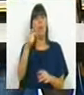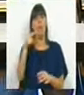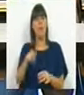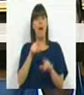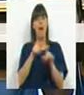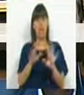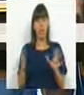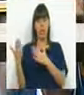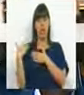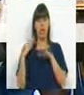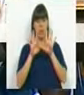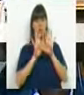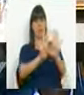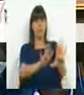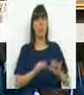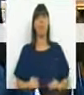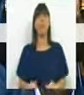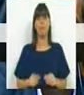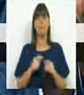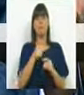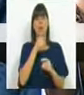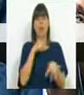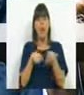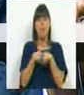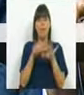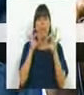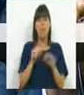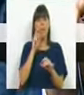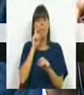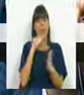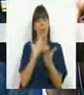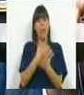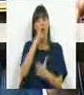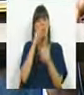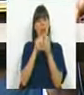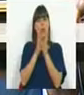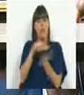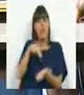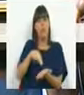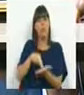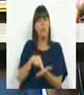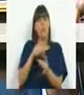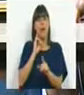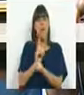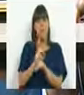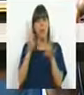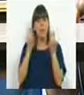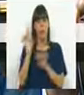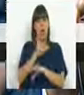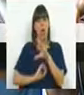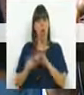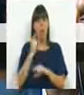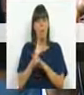que recai a responsabilidade de sustentar politicamente o Governo, todo o seu posicionamento, mesmo em matéria